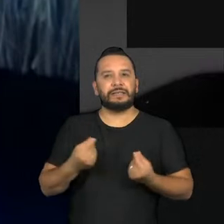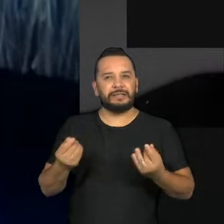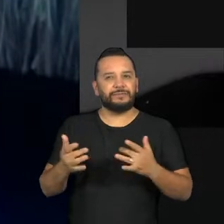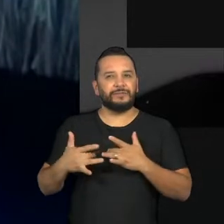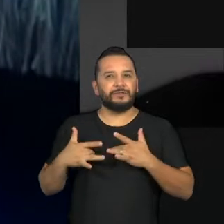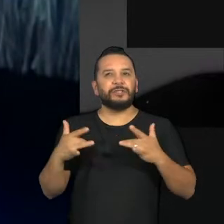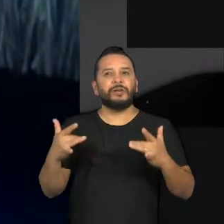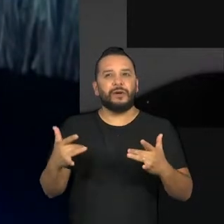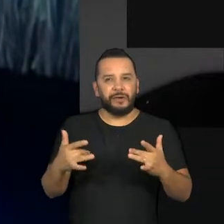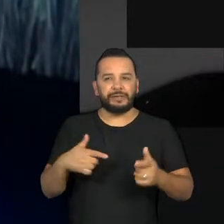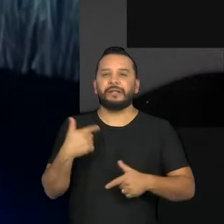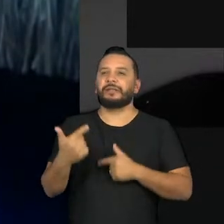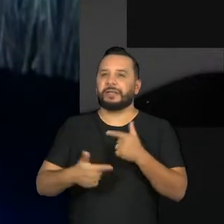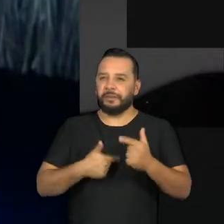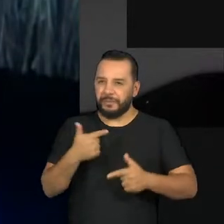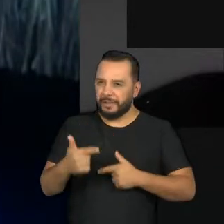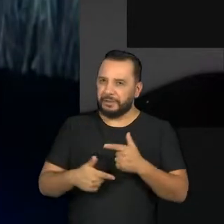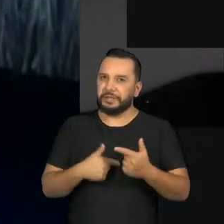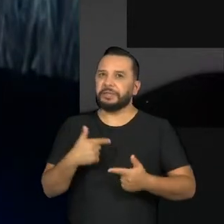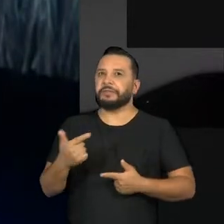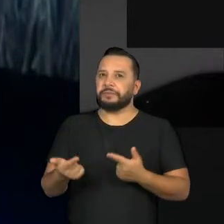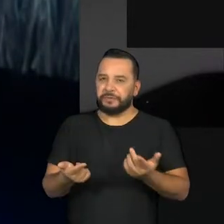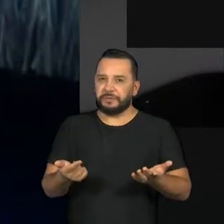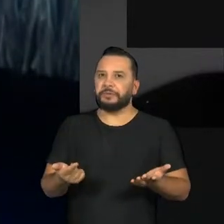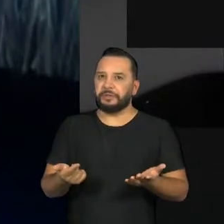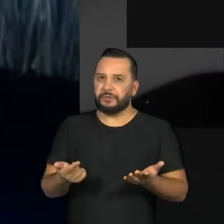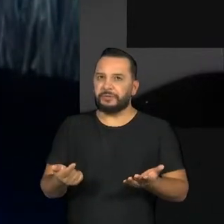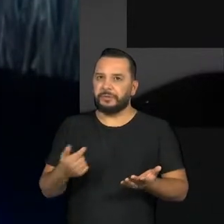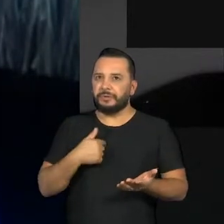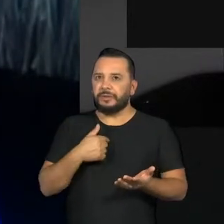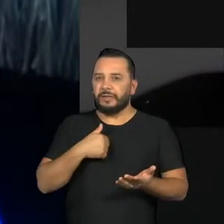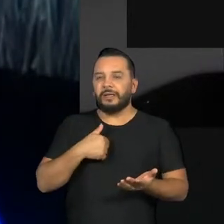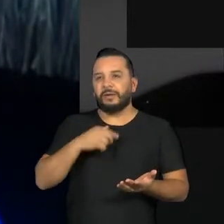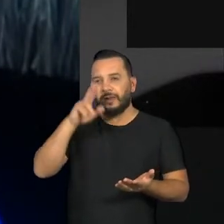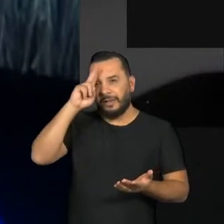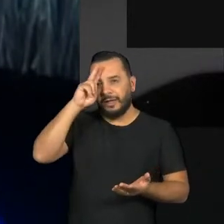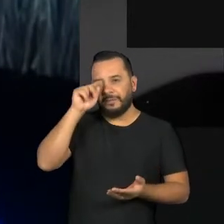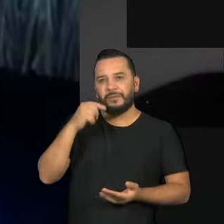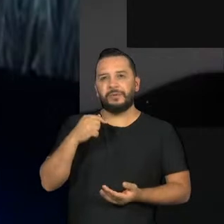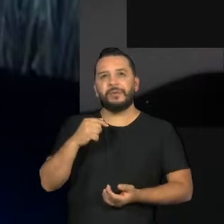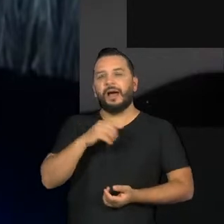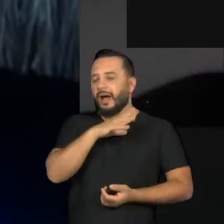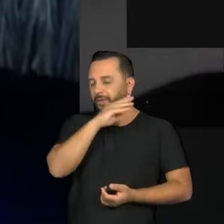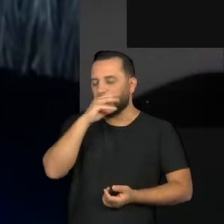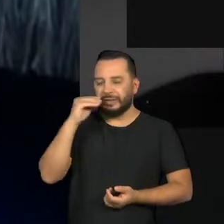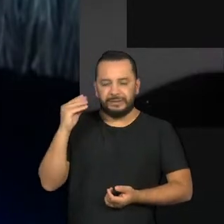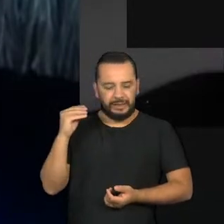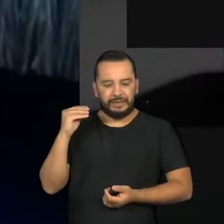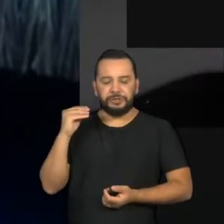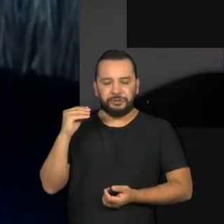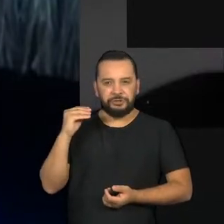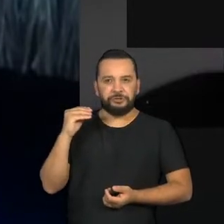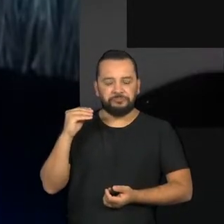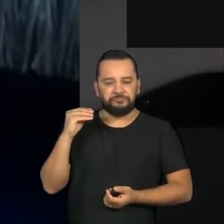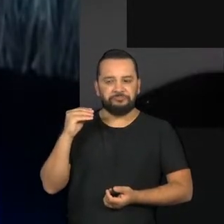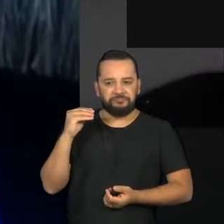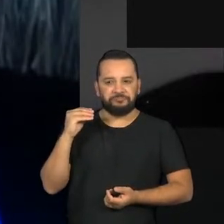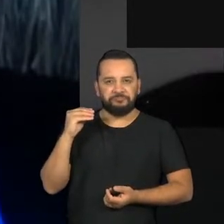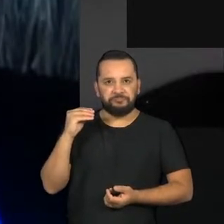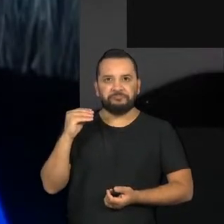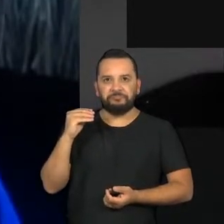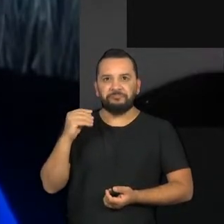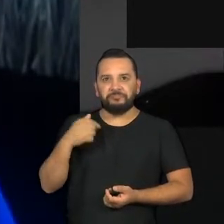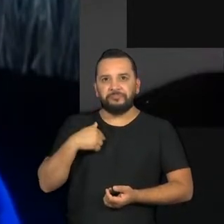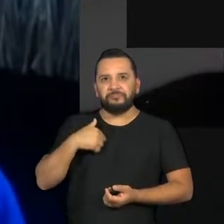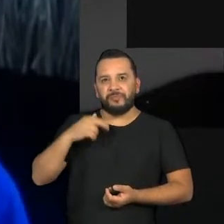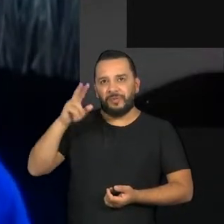generosa, trabalhando. E ela foi minha aluna quando era adolescente, e num momento, assim, delicado, né,